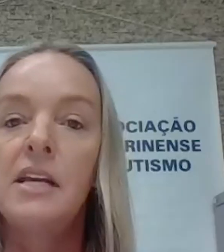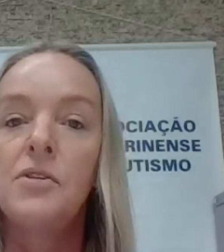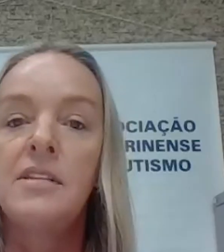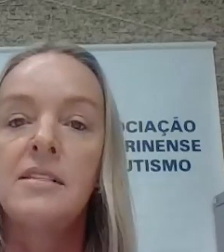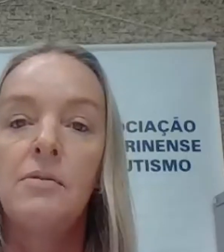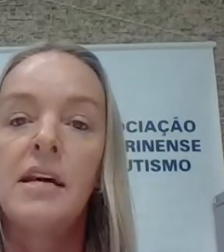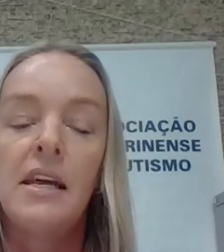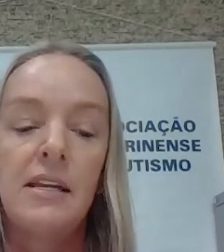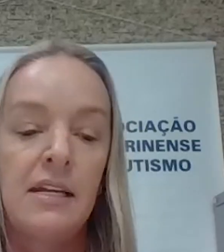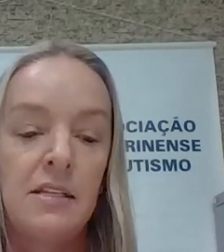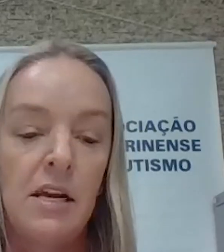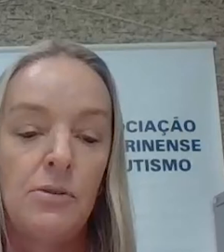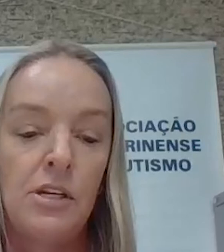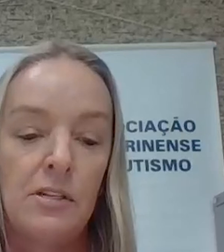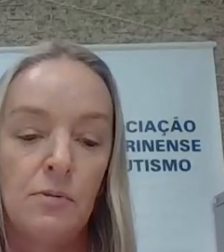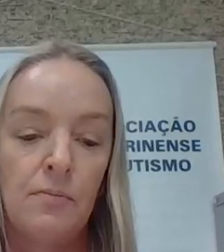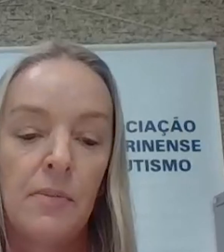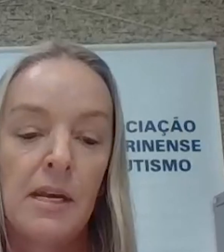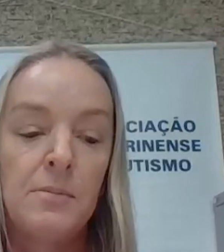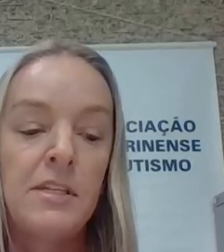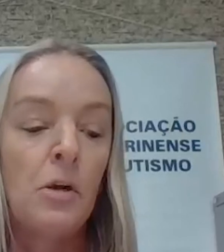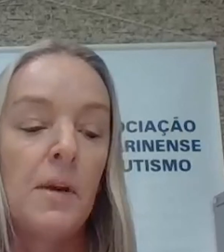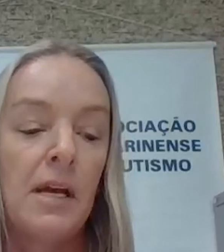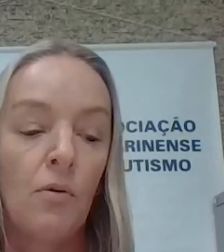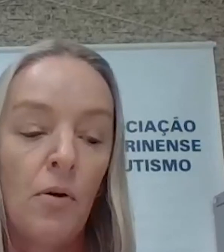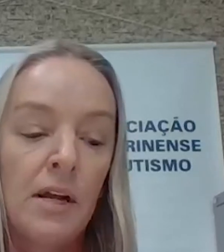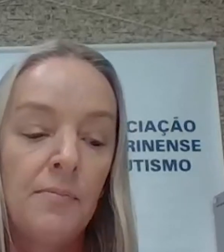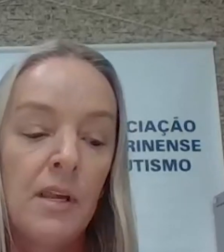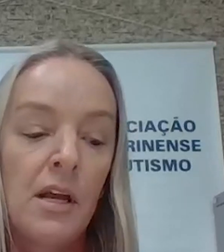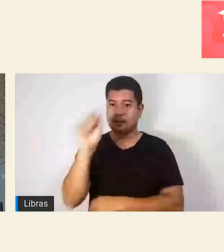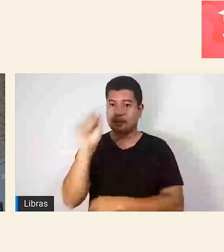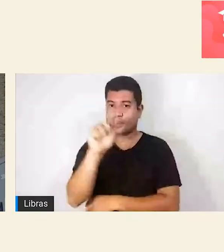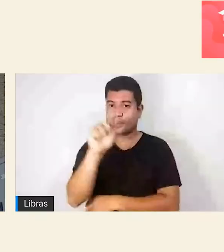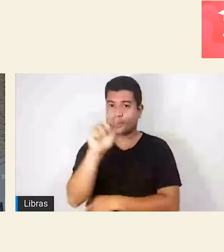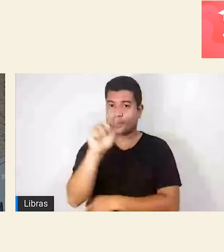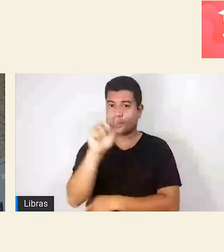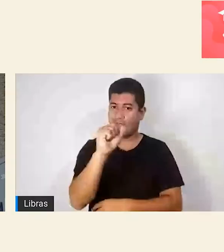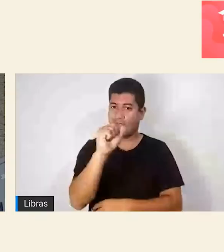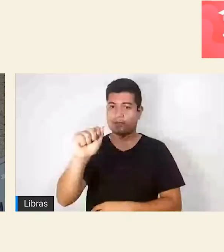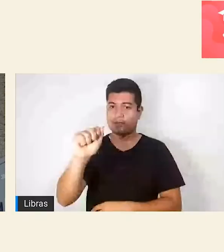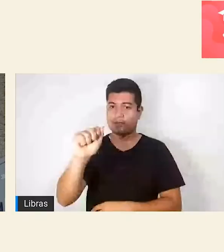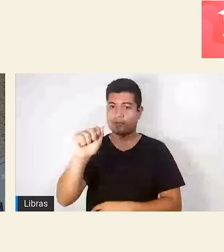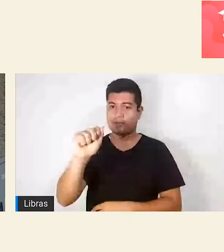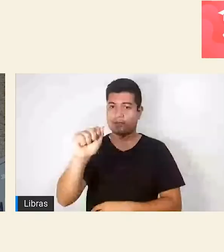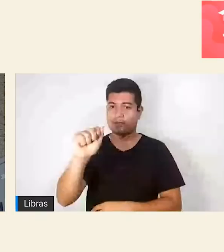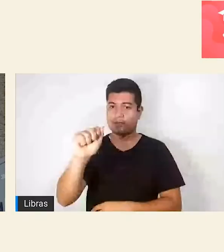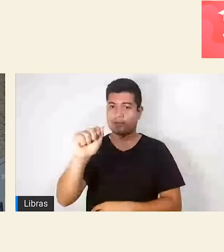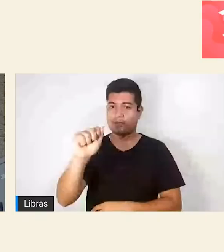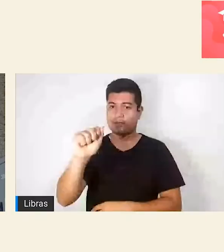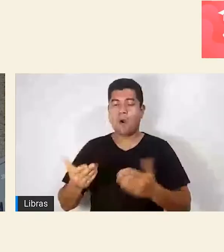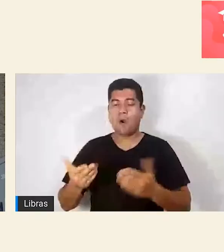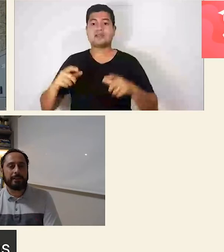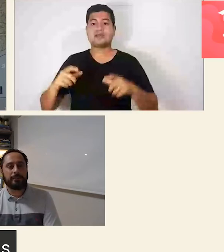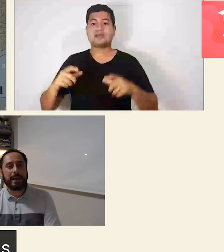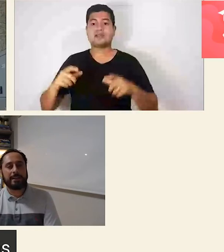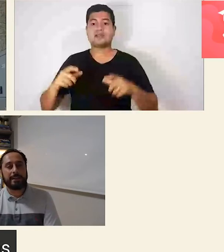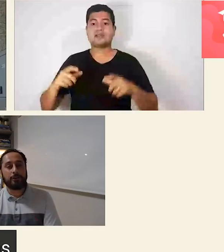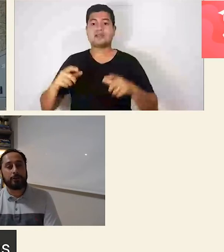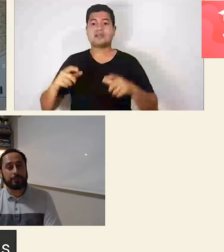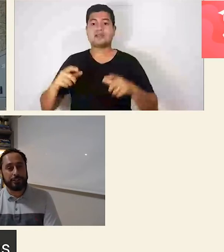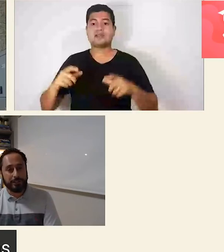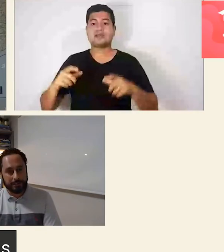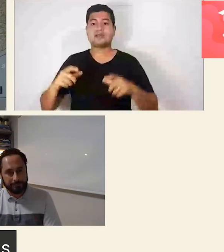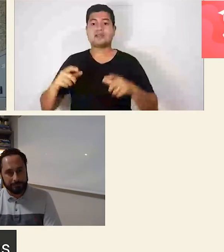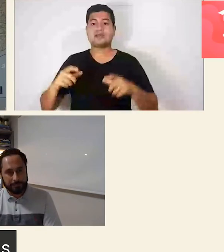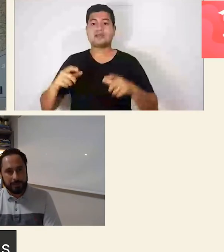A presidente da Associação Catarinense de Autismo, Katia Punhagen, mediou o debate, que também contou com o apoio da